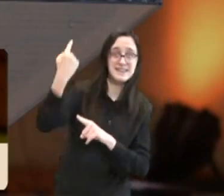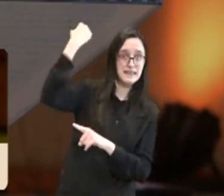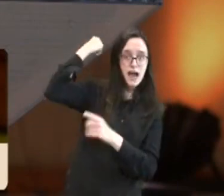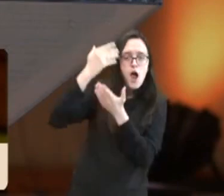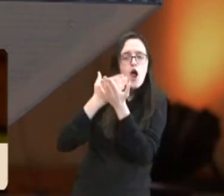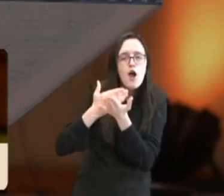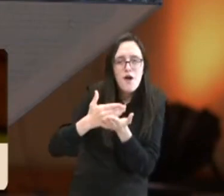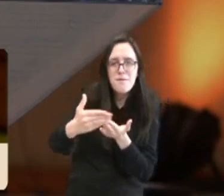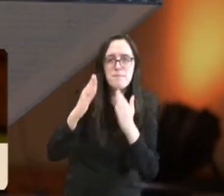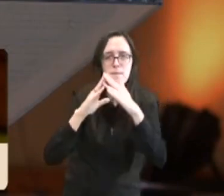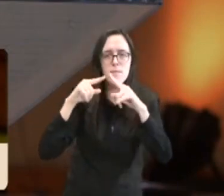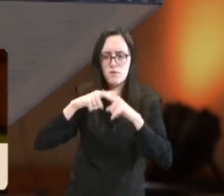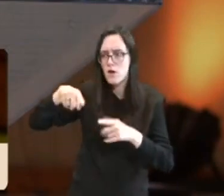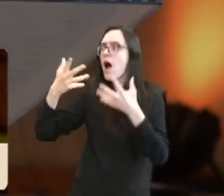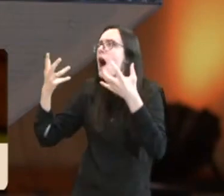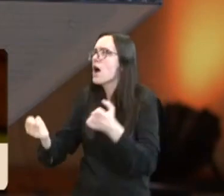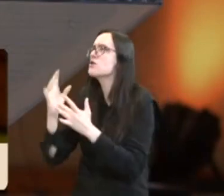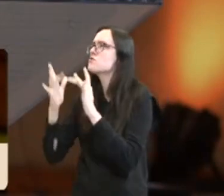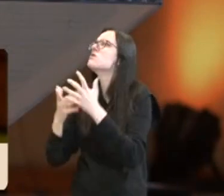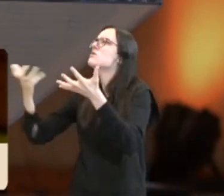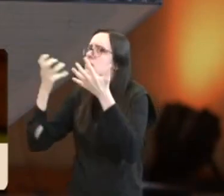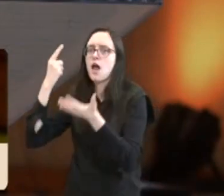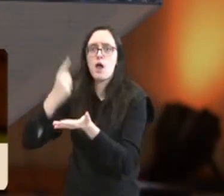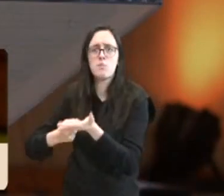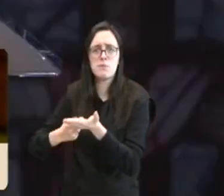eles recebiam a Cristo e queriam um compromisso.